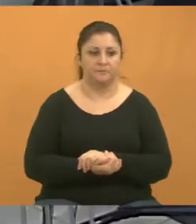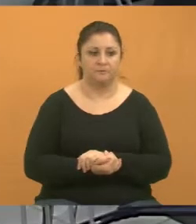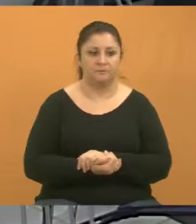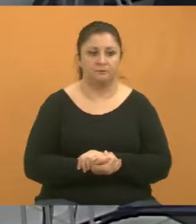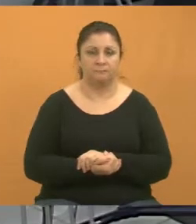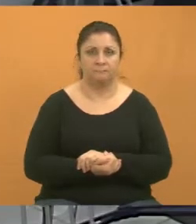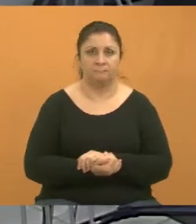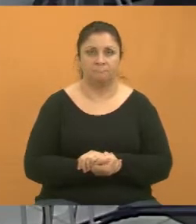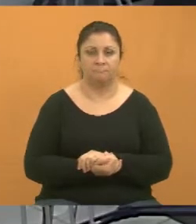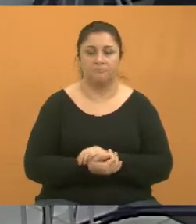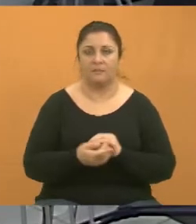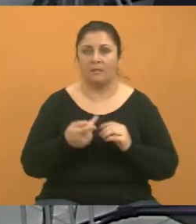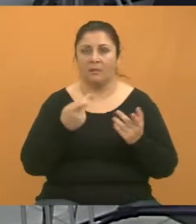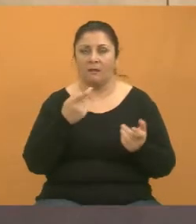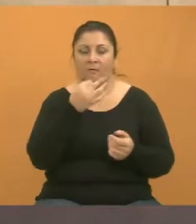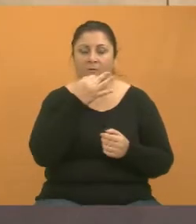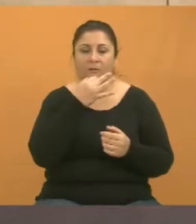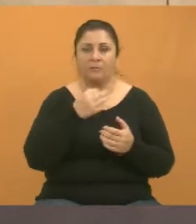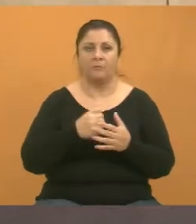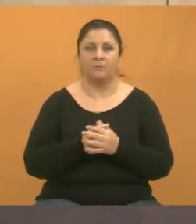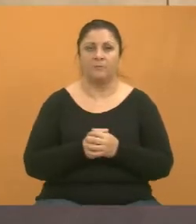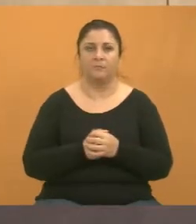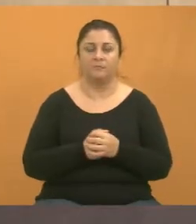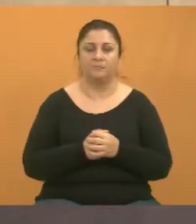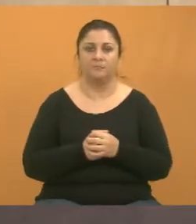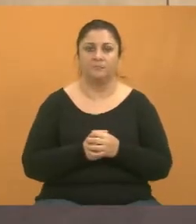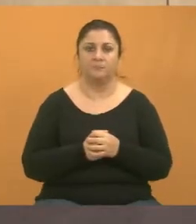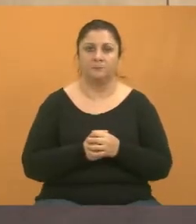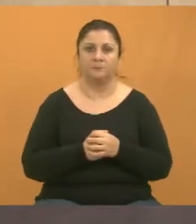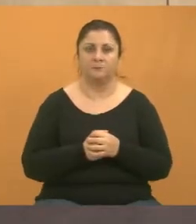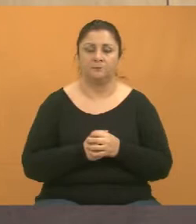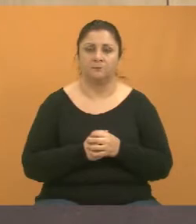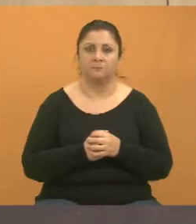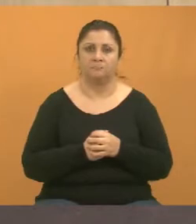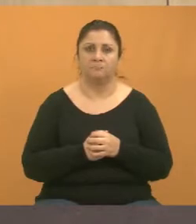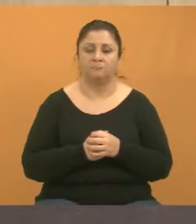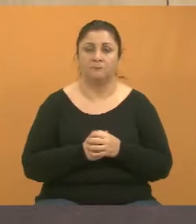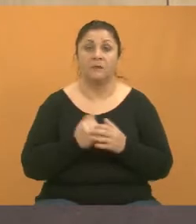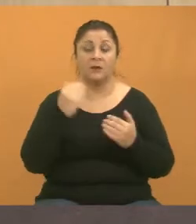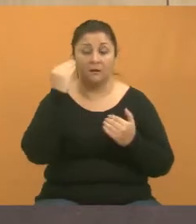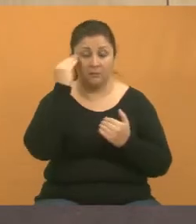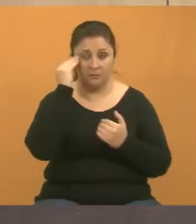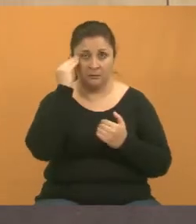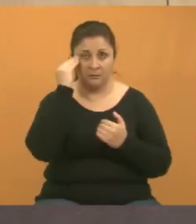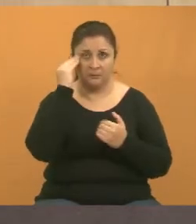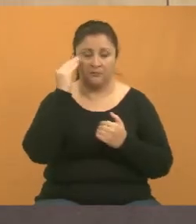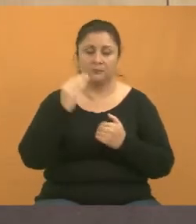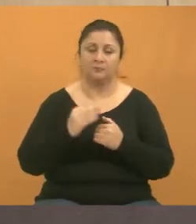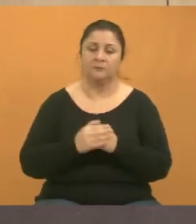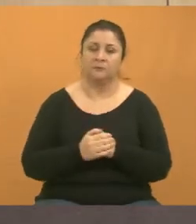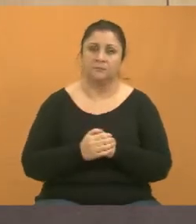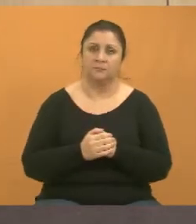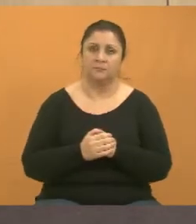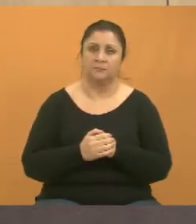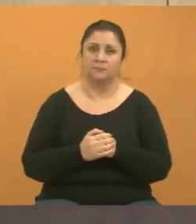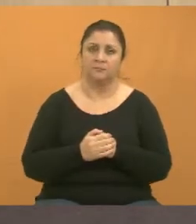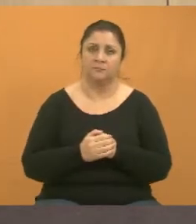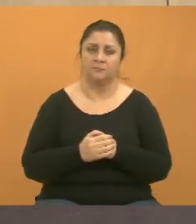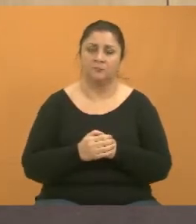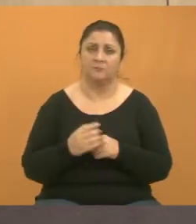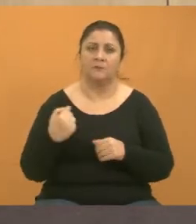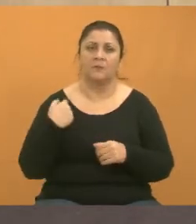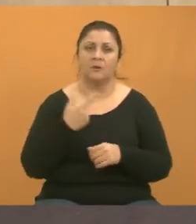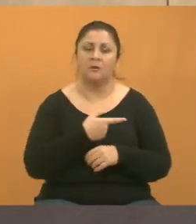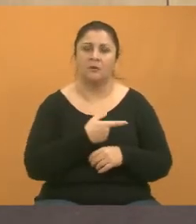Eu vou tecer meu comentário daqui mesmo sobre o projeto. Eu entendo que nós estamos aí